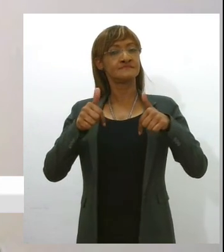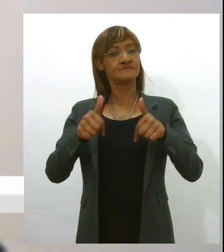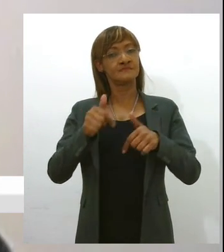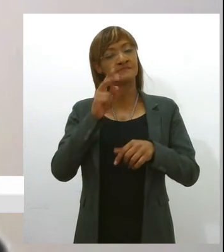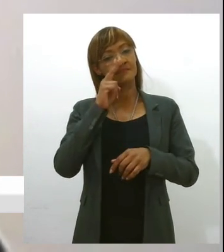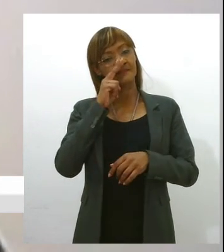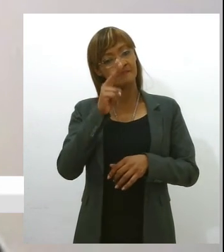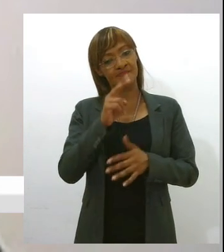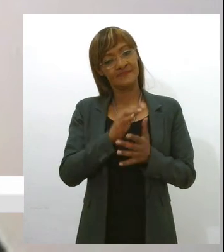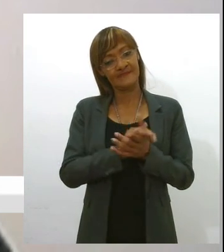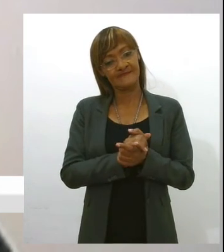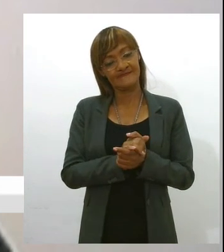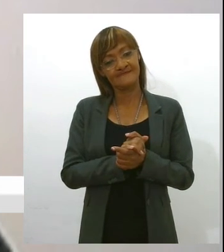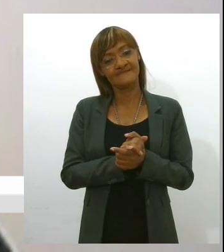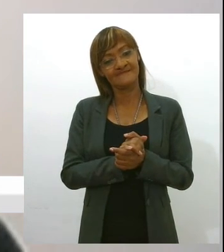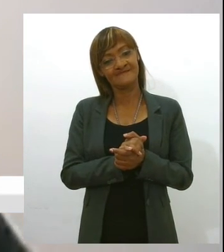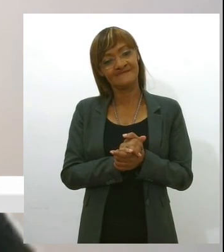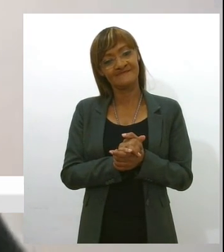as nossas crias aí